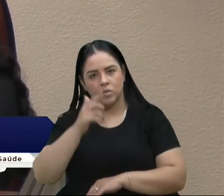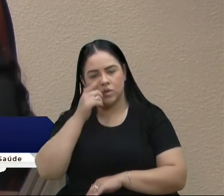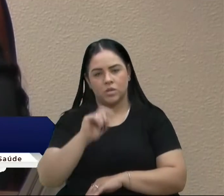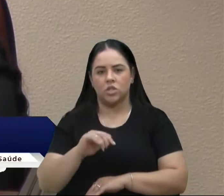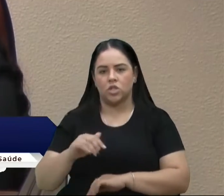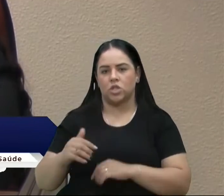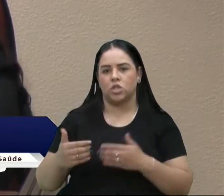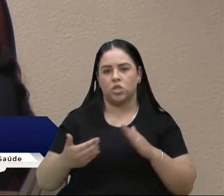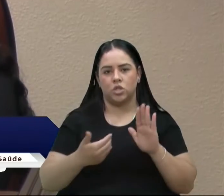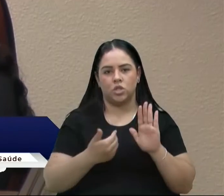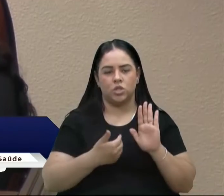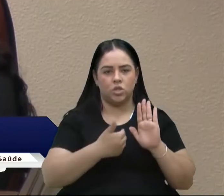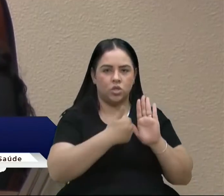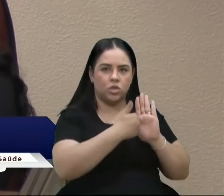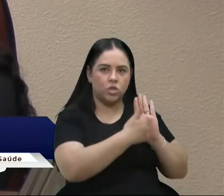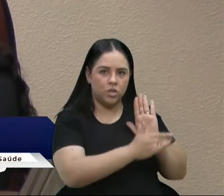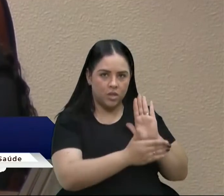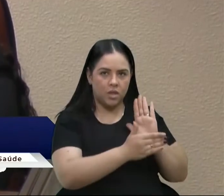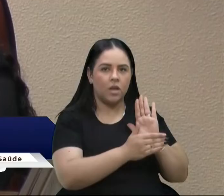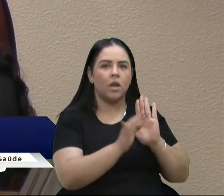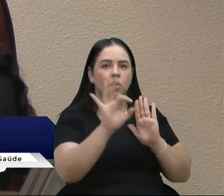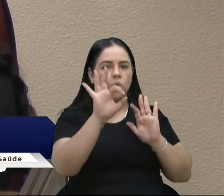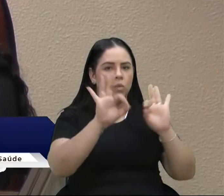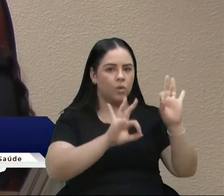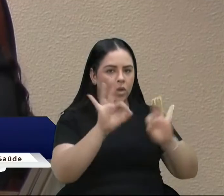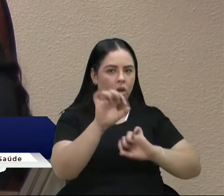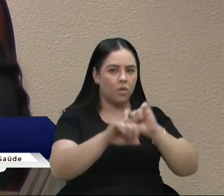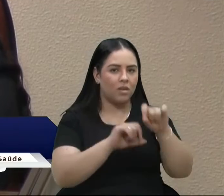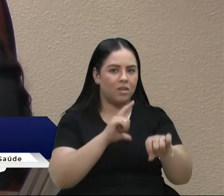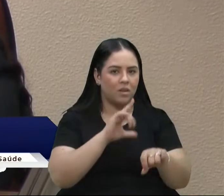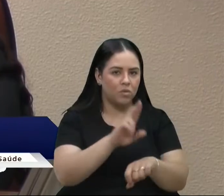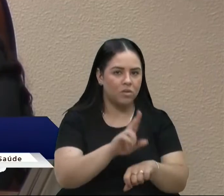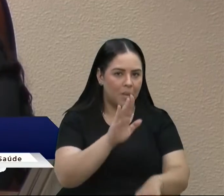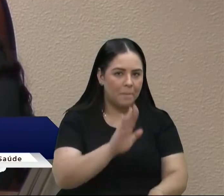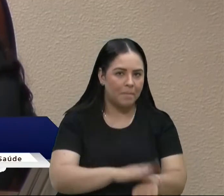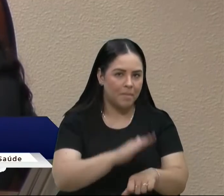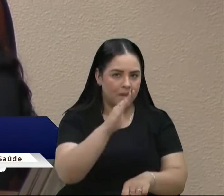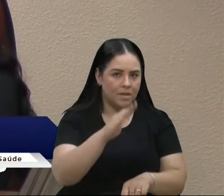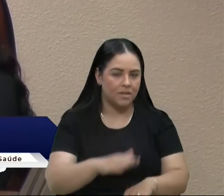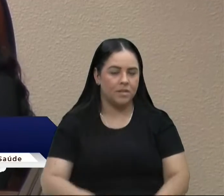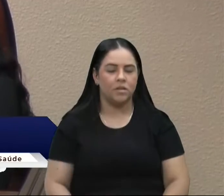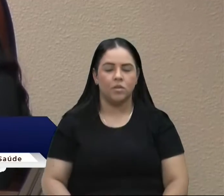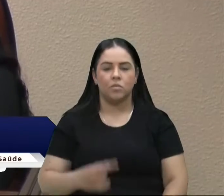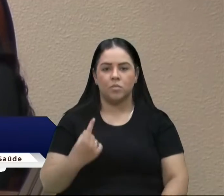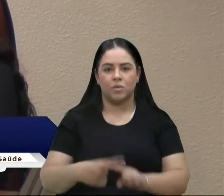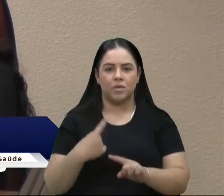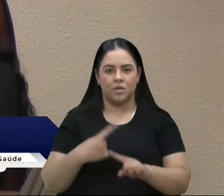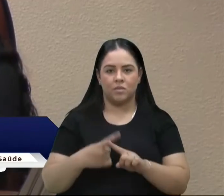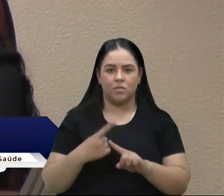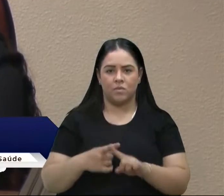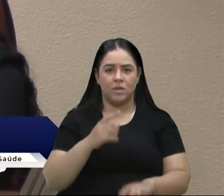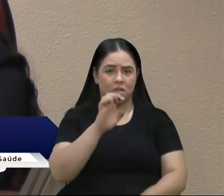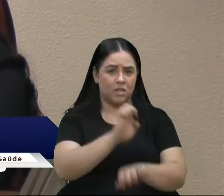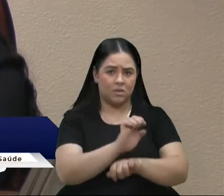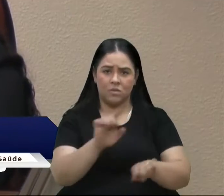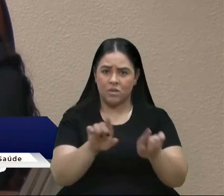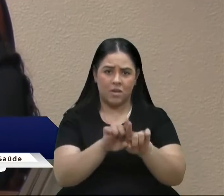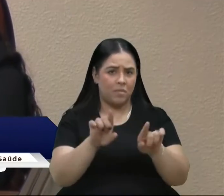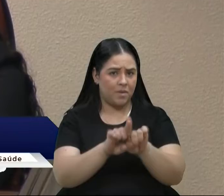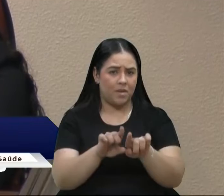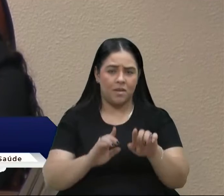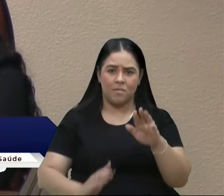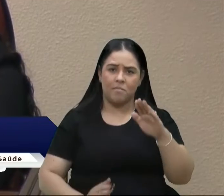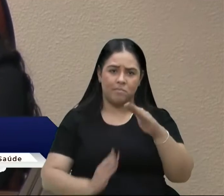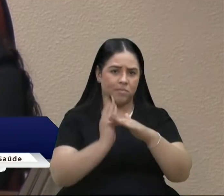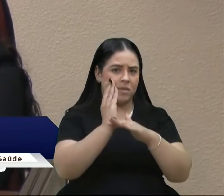retirado e organizado aos que utilizam em excesso. Porque o Estado, na sua gestão, também excede o seu teto MAC e